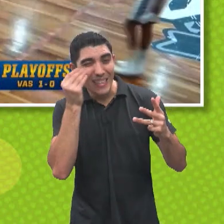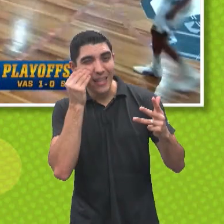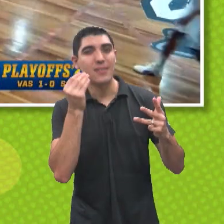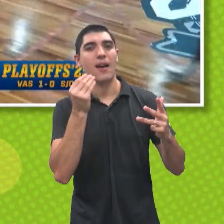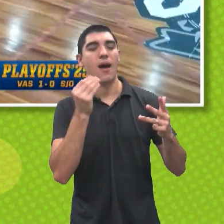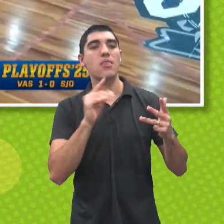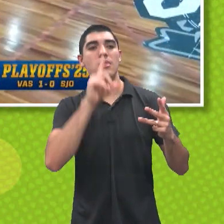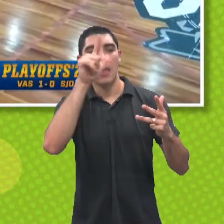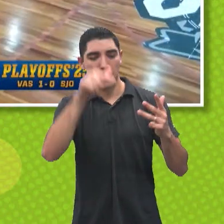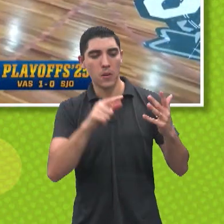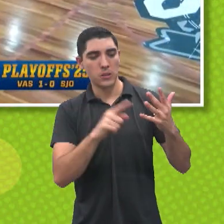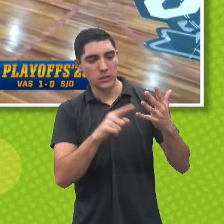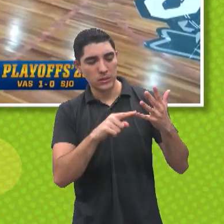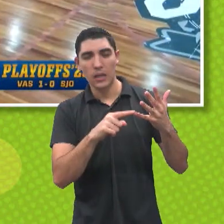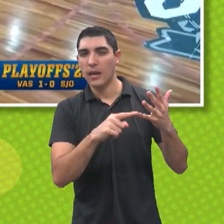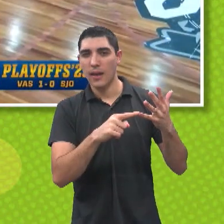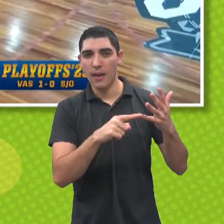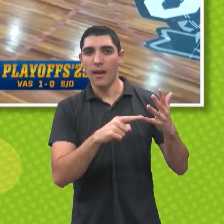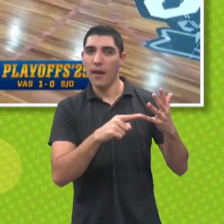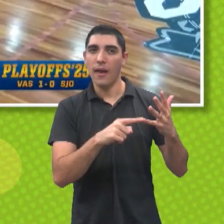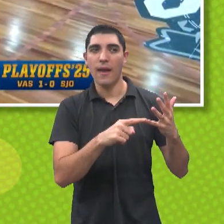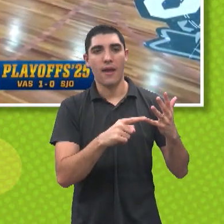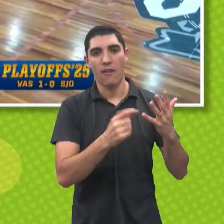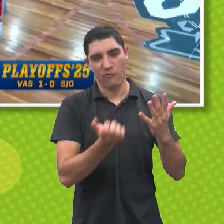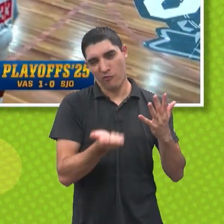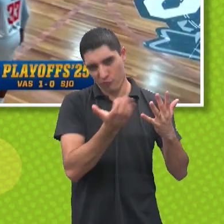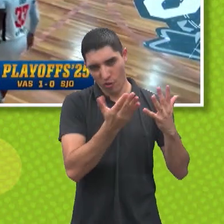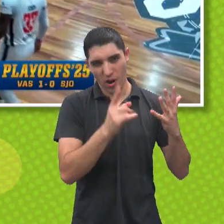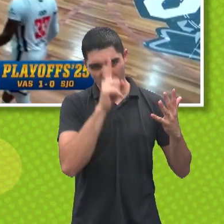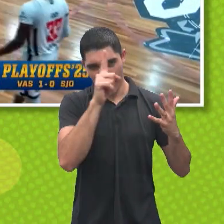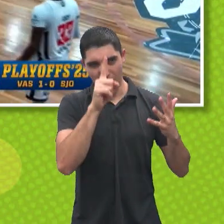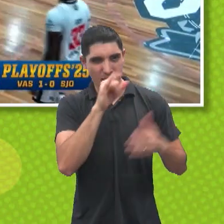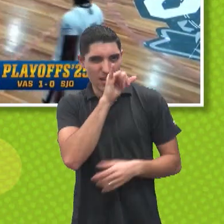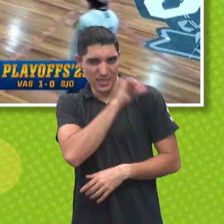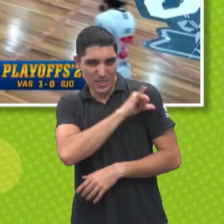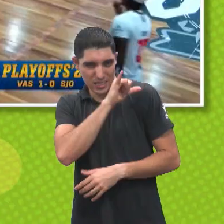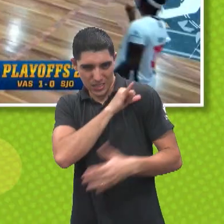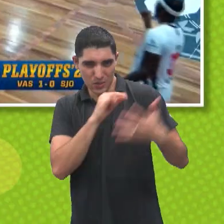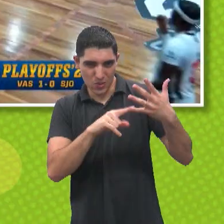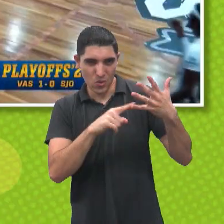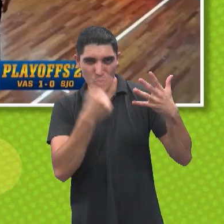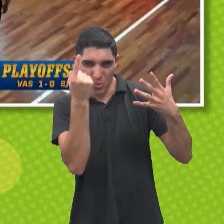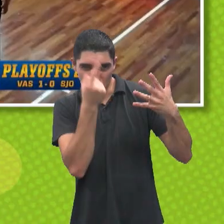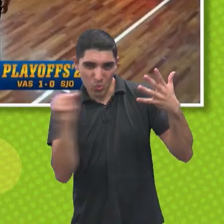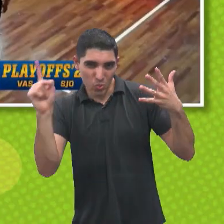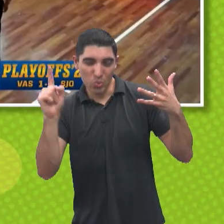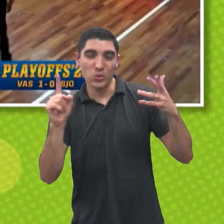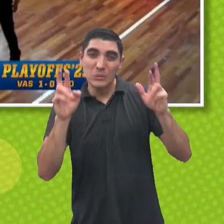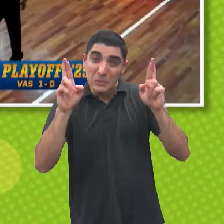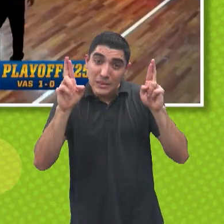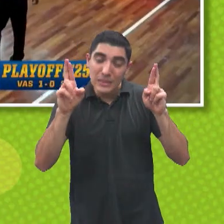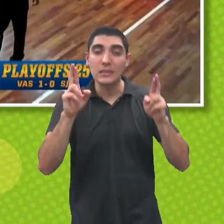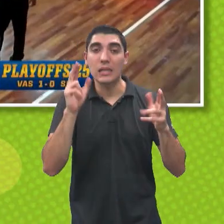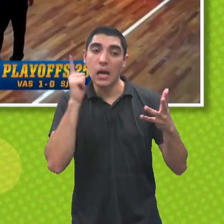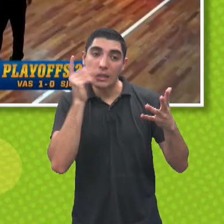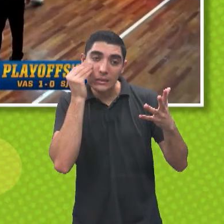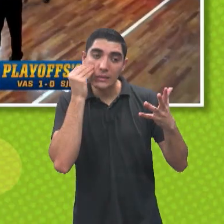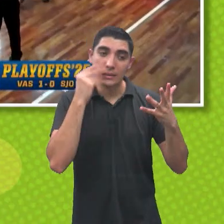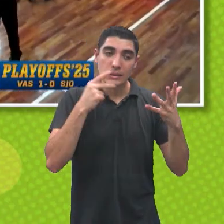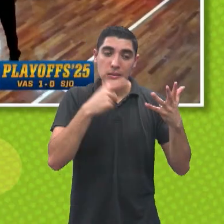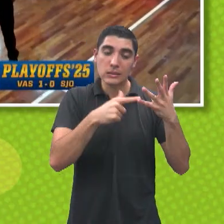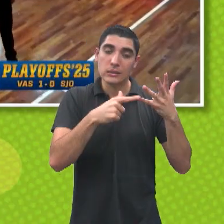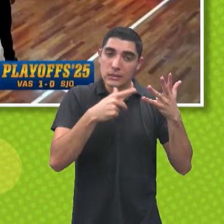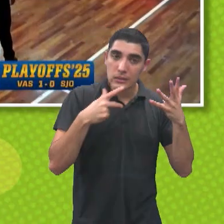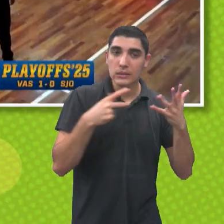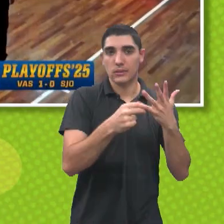reverter, empatar a série e aí jogar a última, a grande decisão aí das quartas de final, o jogo 5